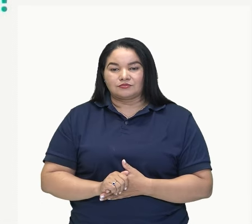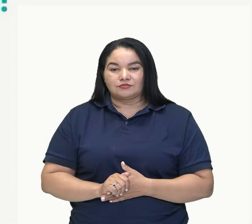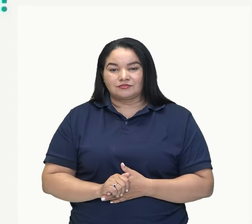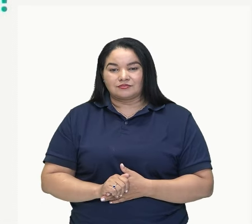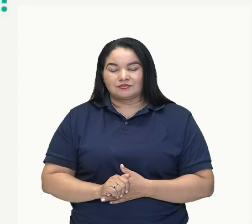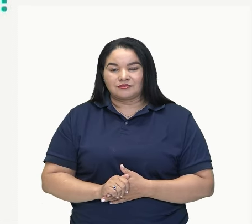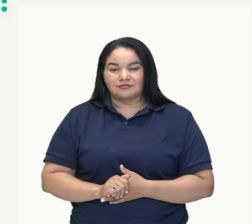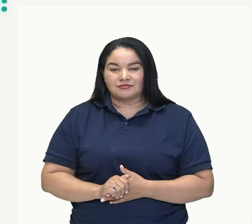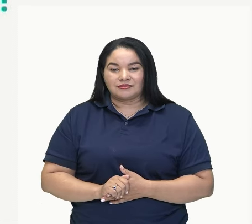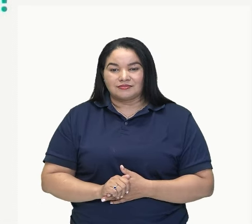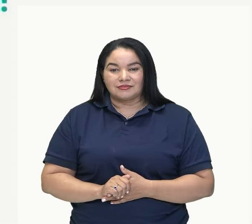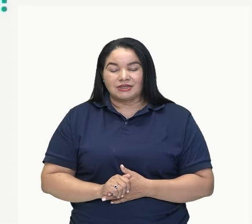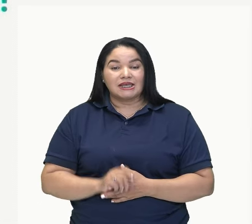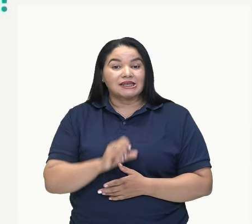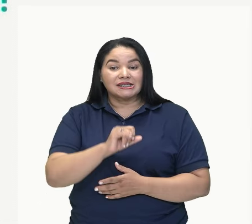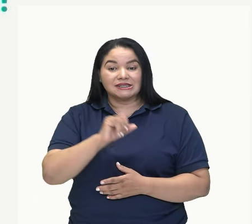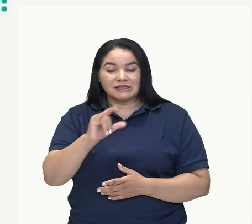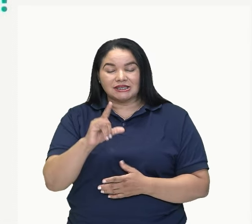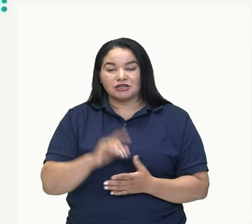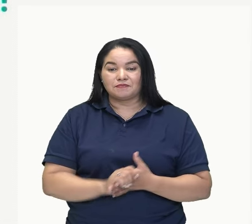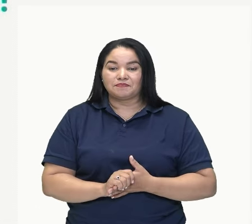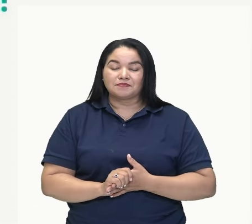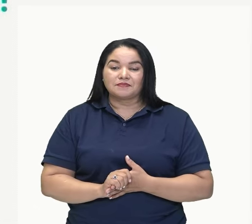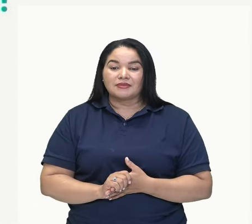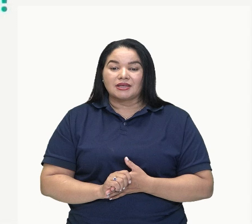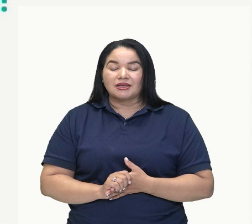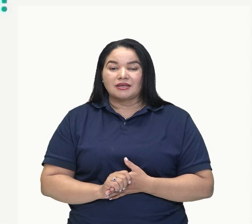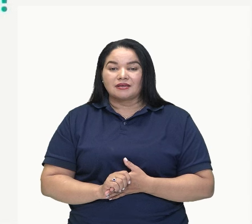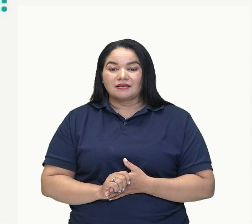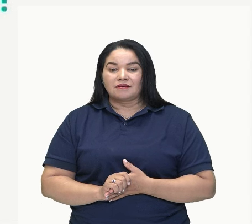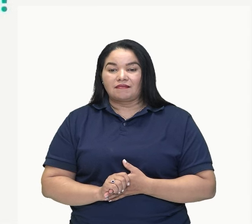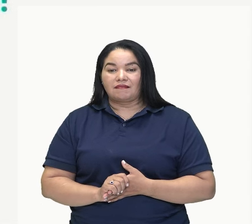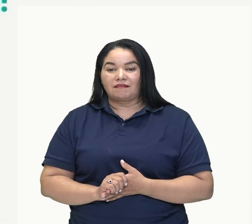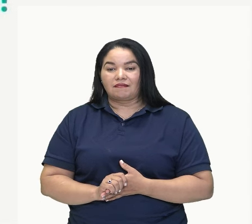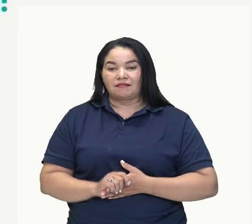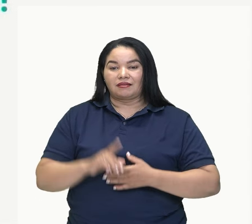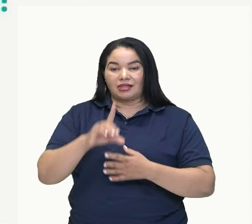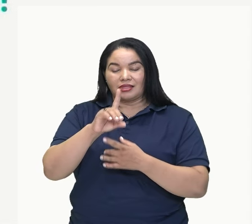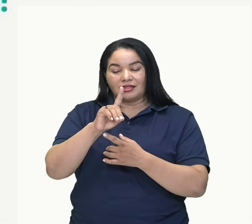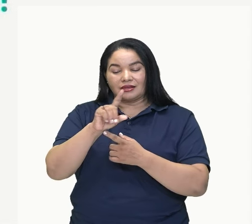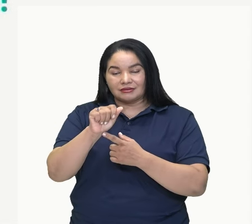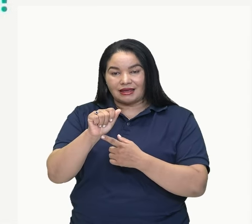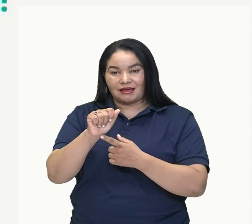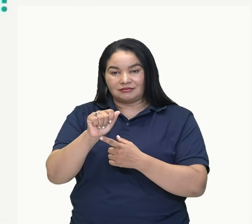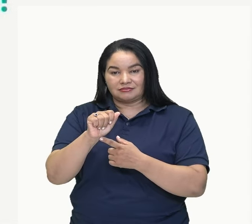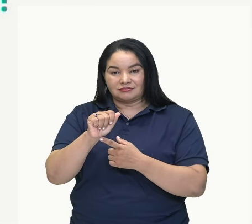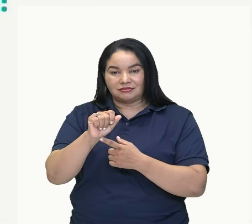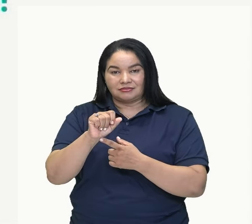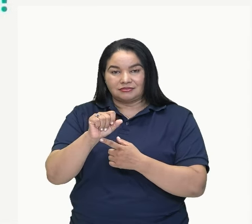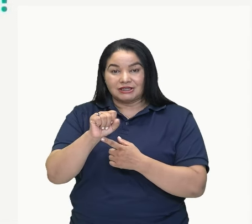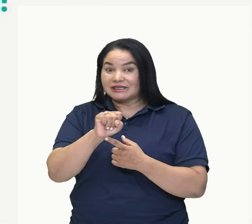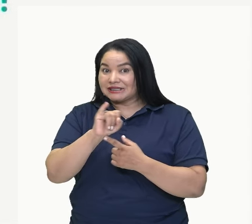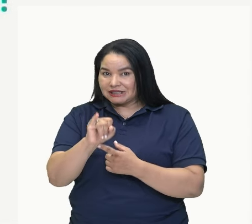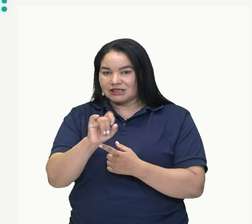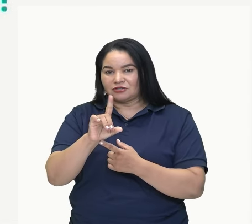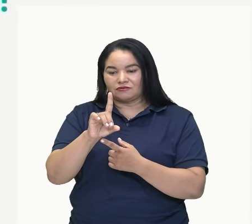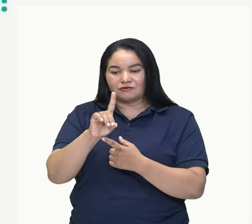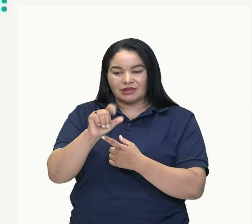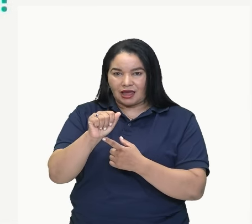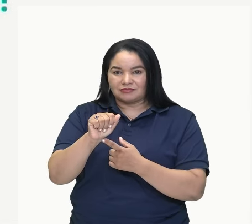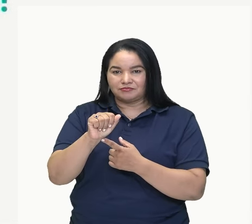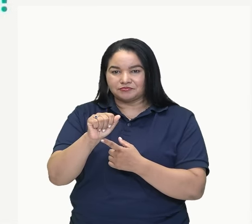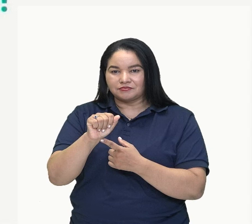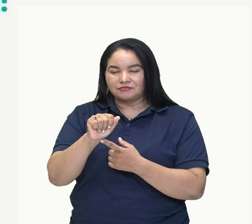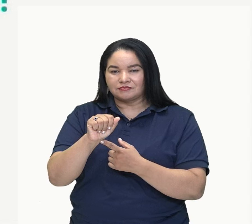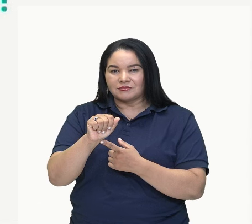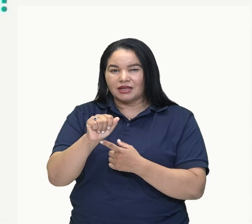gente? E se porventura fosse assim? Da. Aqui, a está contida